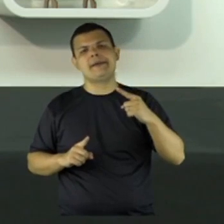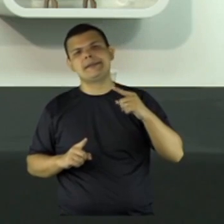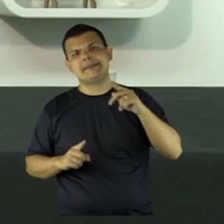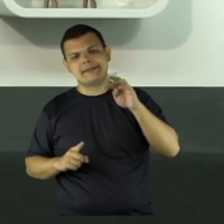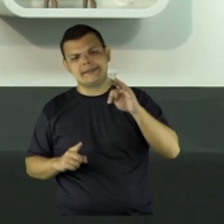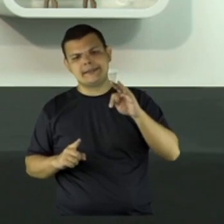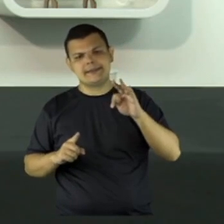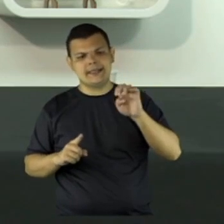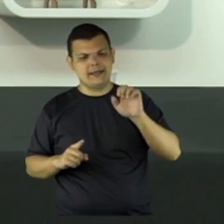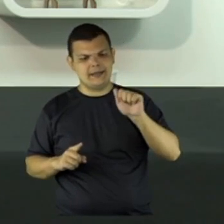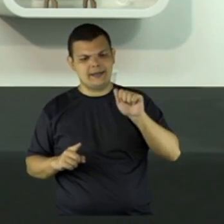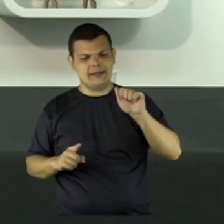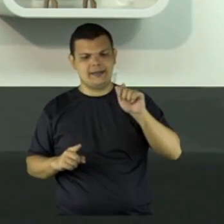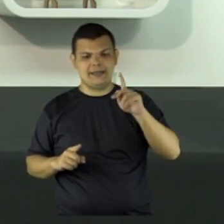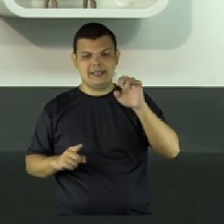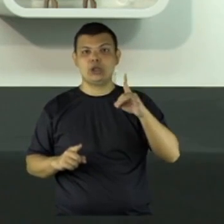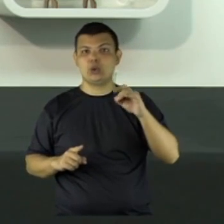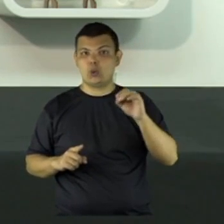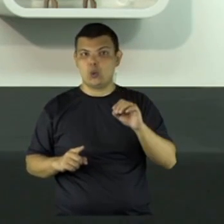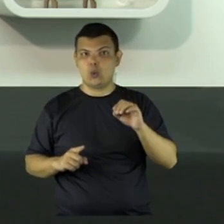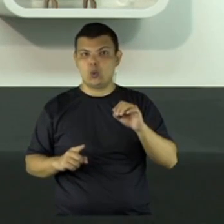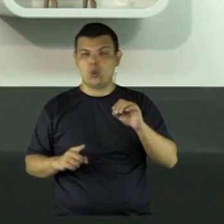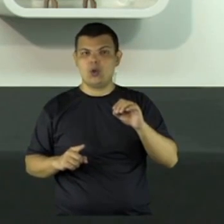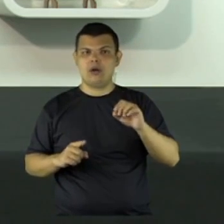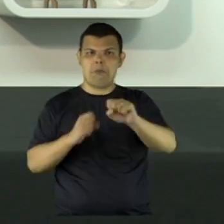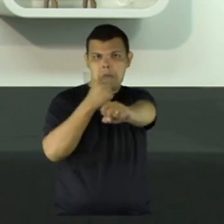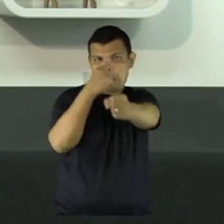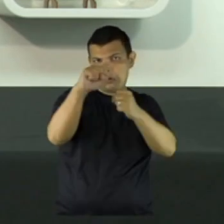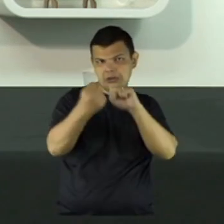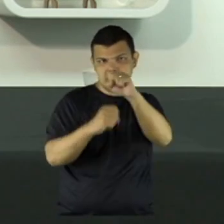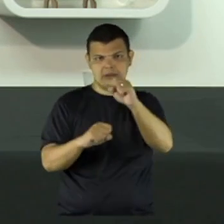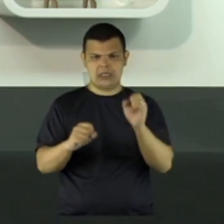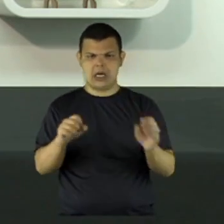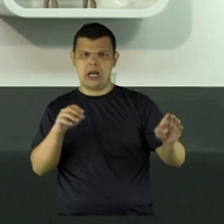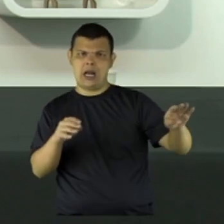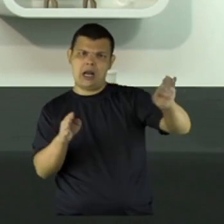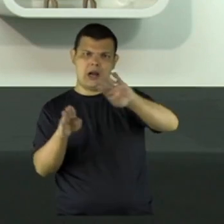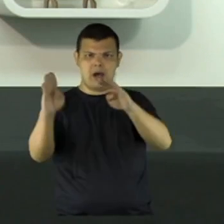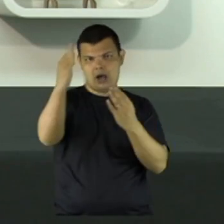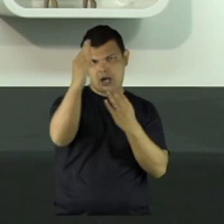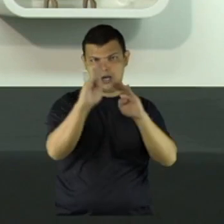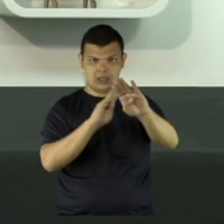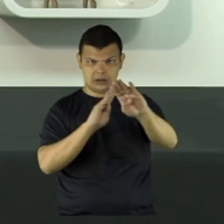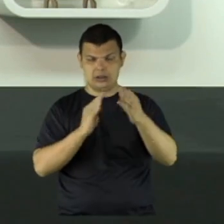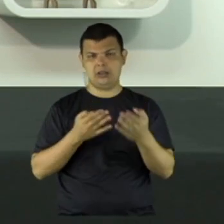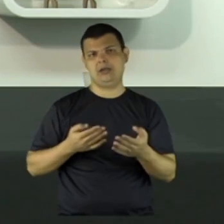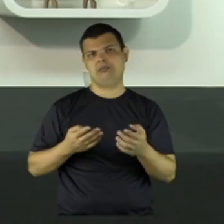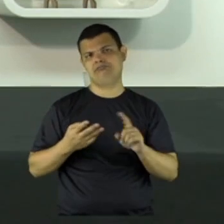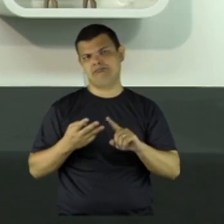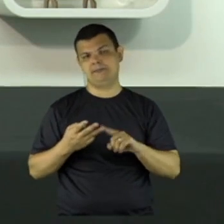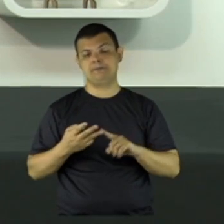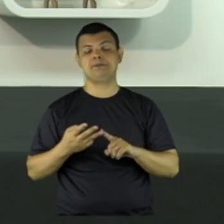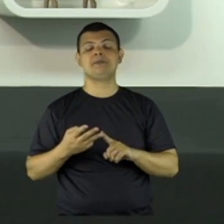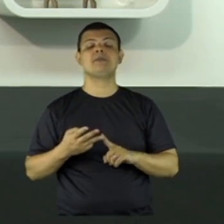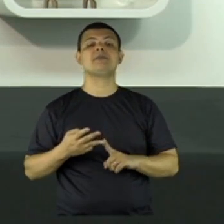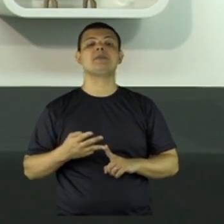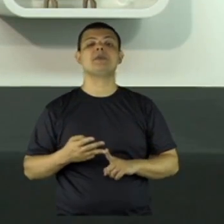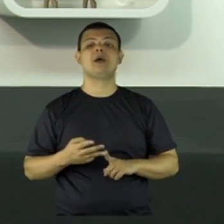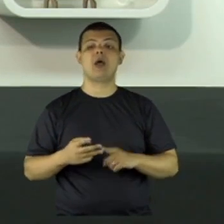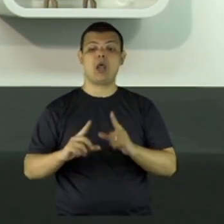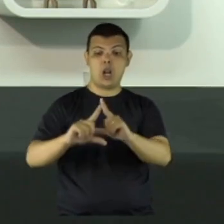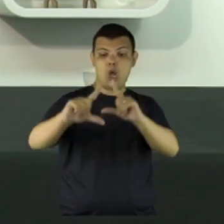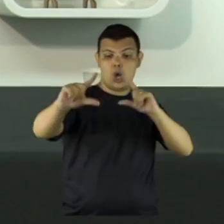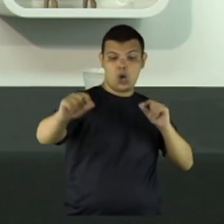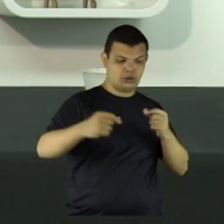karatê, certo? Lutas com golpes com implemento ou lutas de